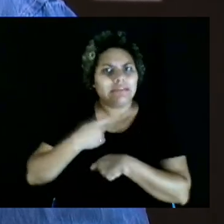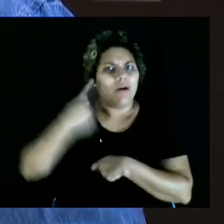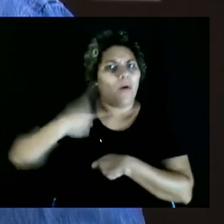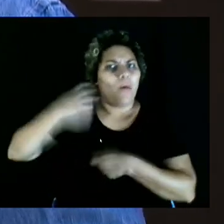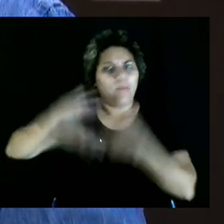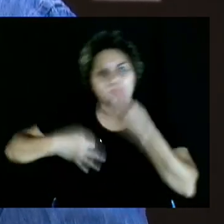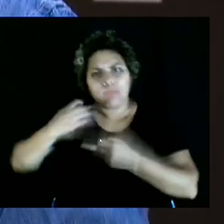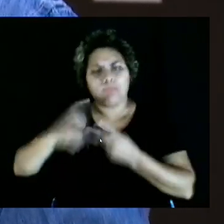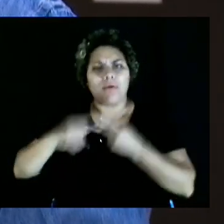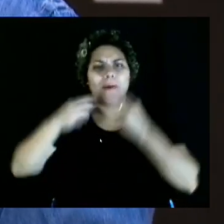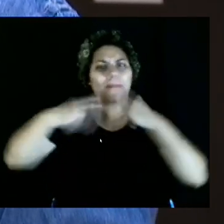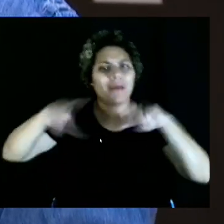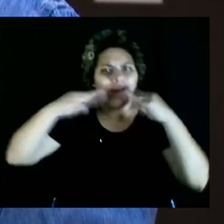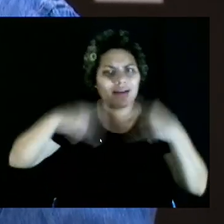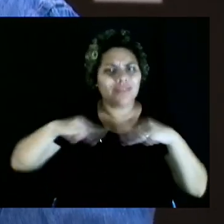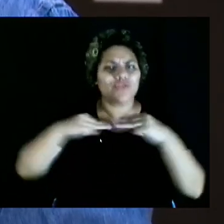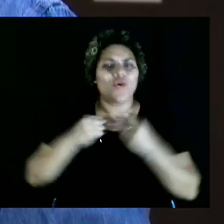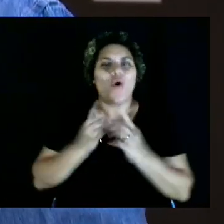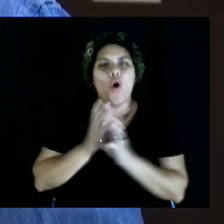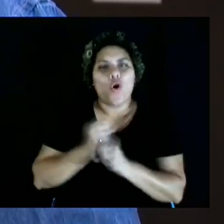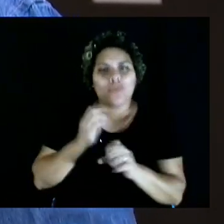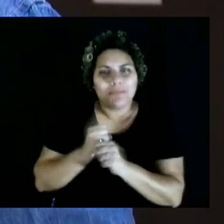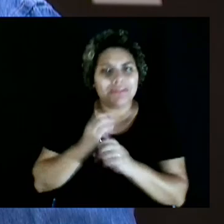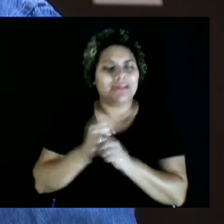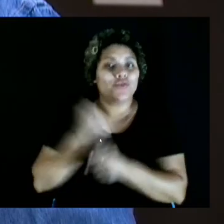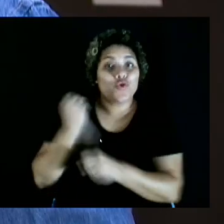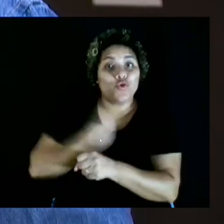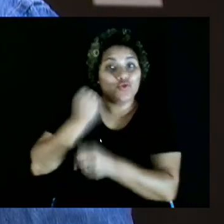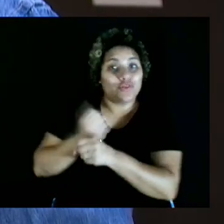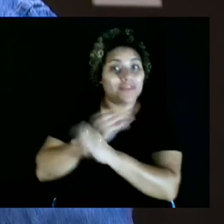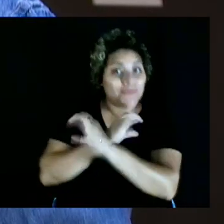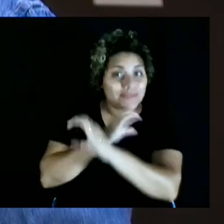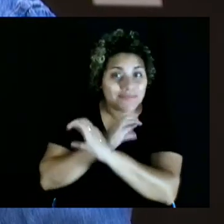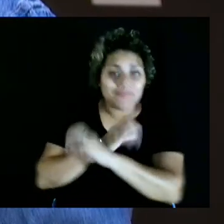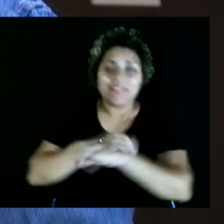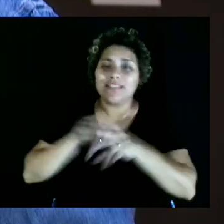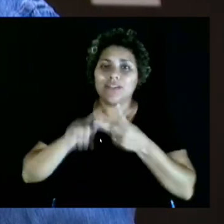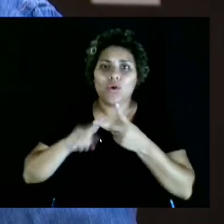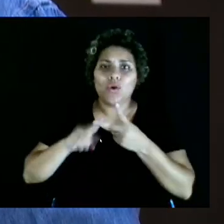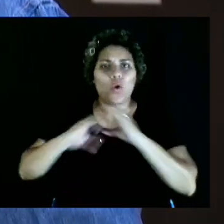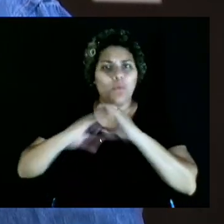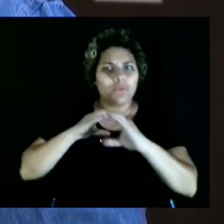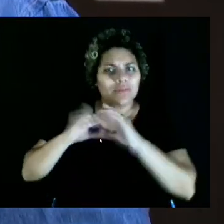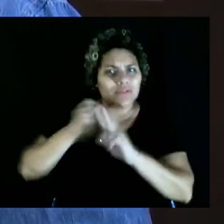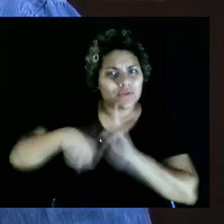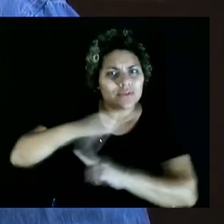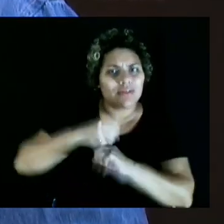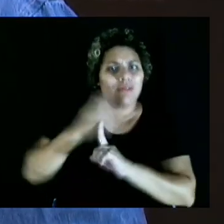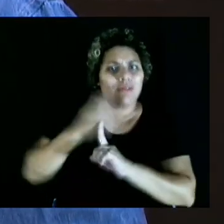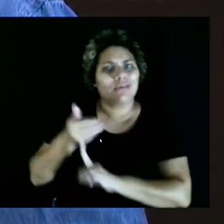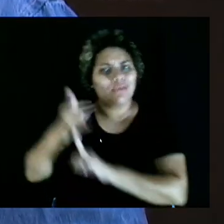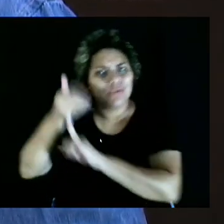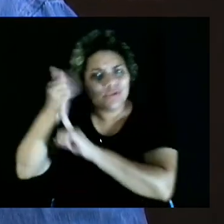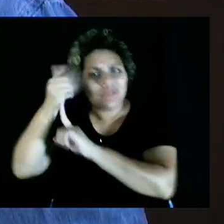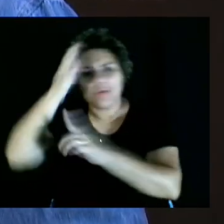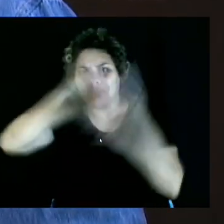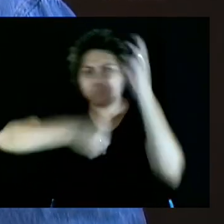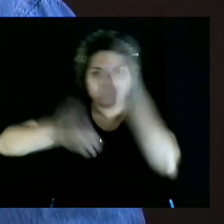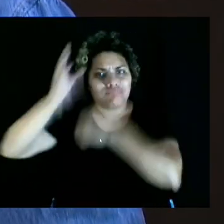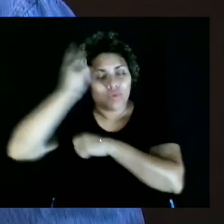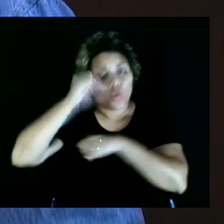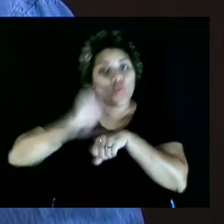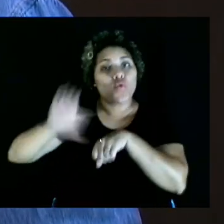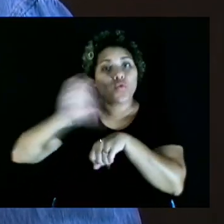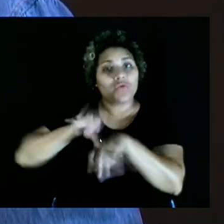contabilidade, construção civil, tecnologia, comunicação social, em aprendizagem também os cursos de capacitação. O